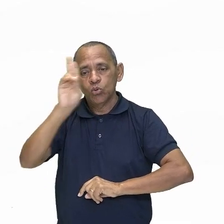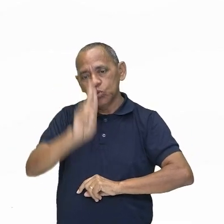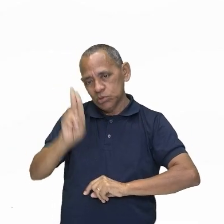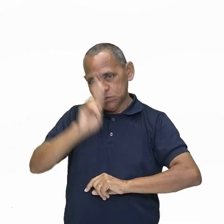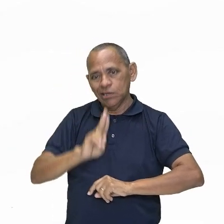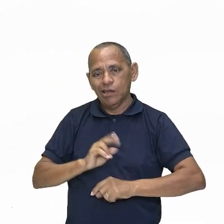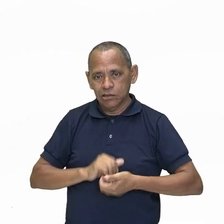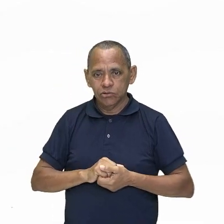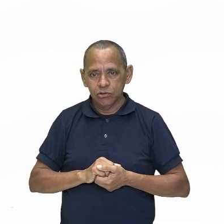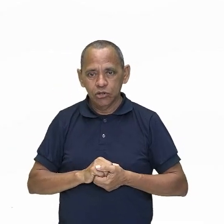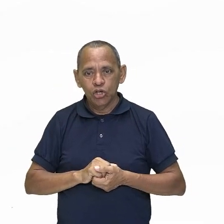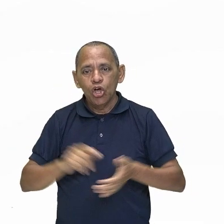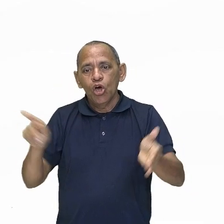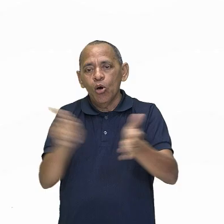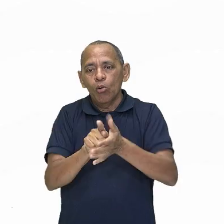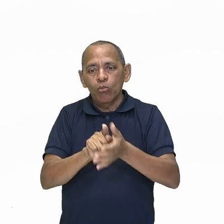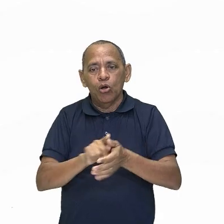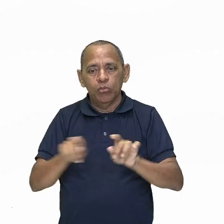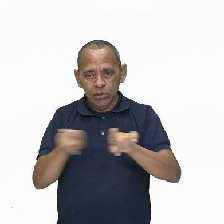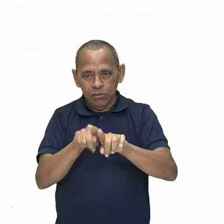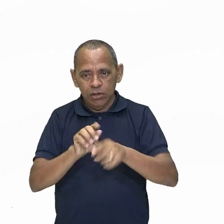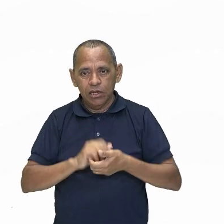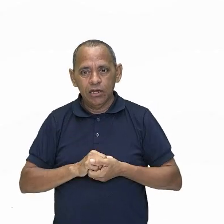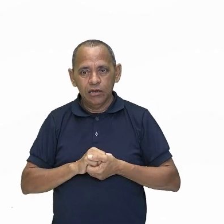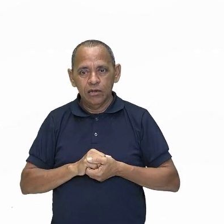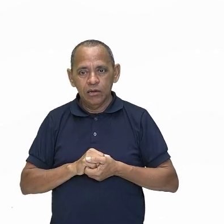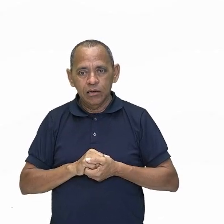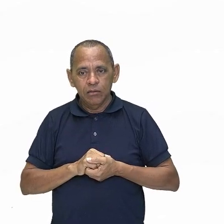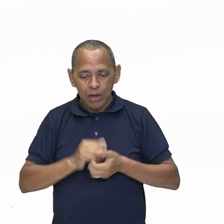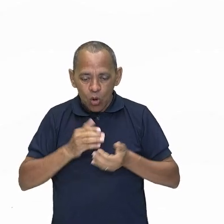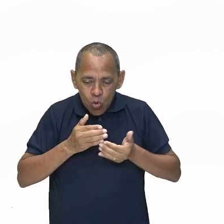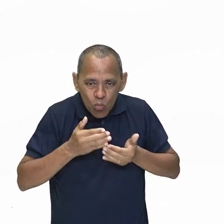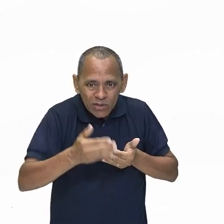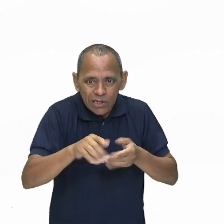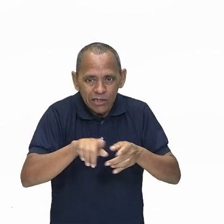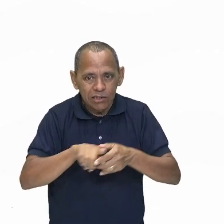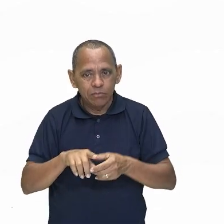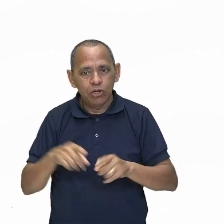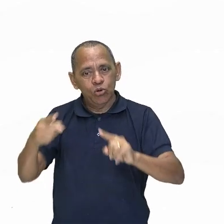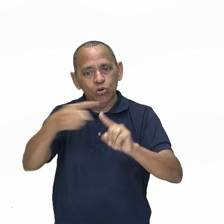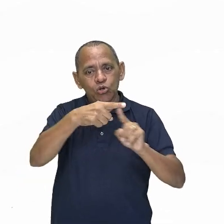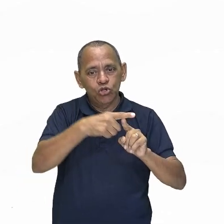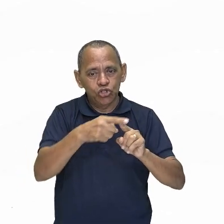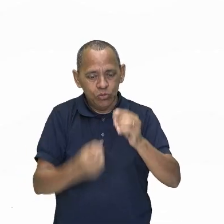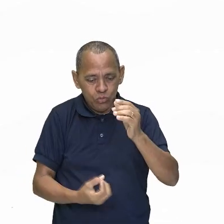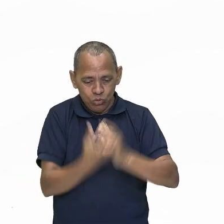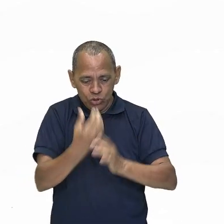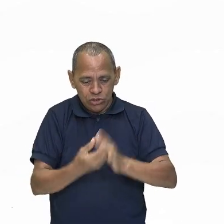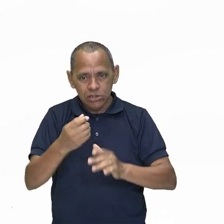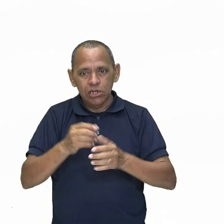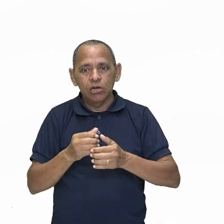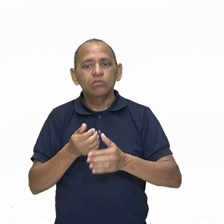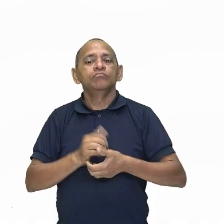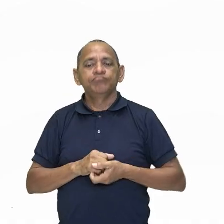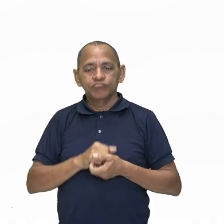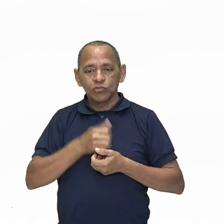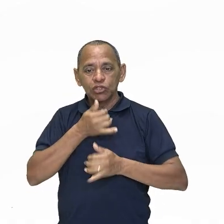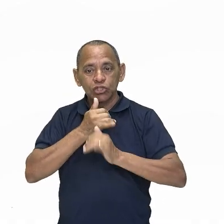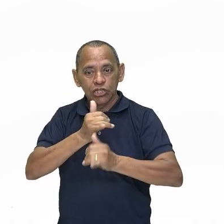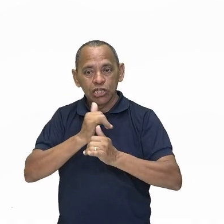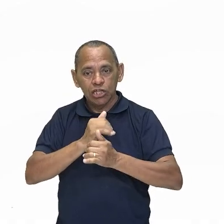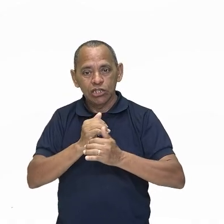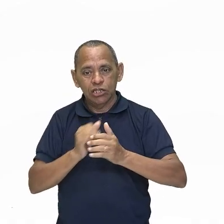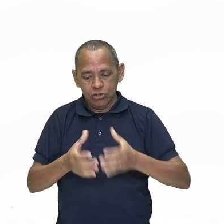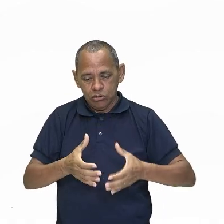para a geração de energia nuclear. Então, o uso da energia nuclear, ele apresenta como